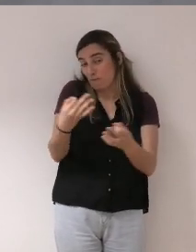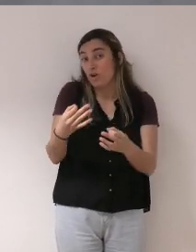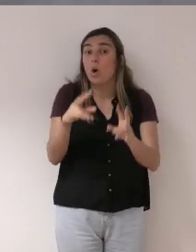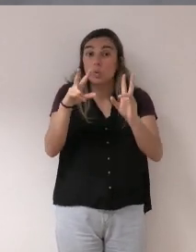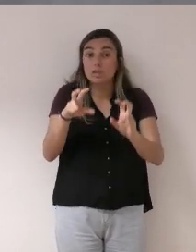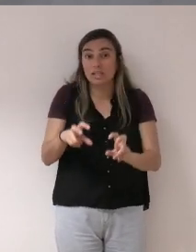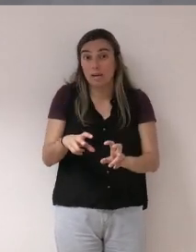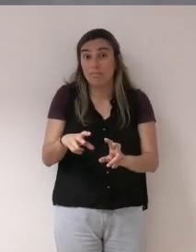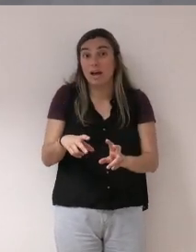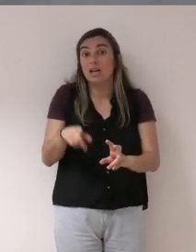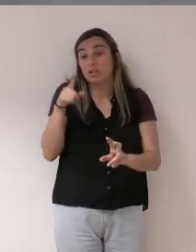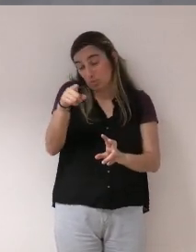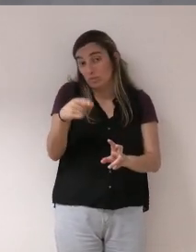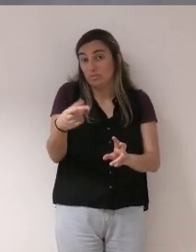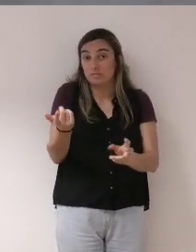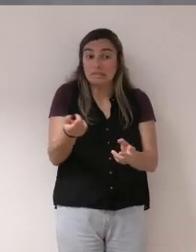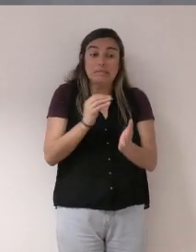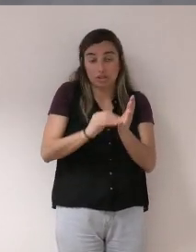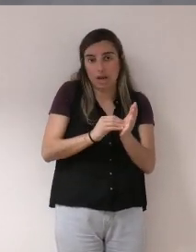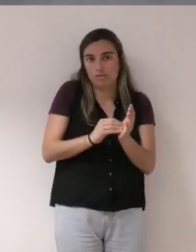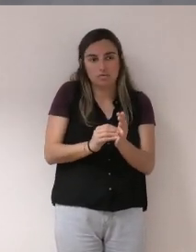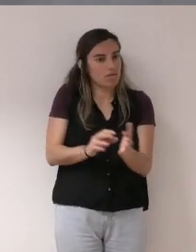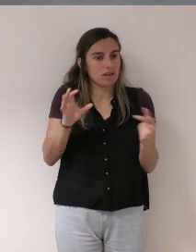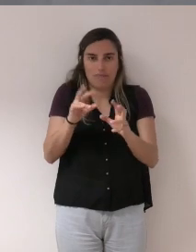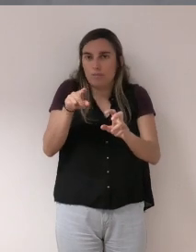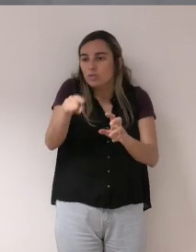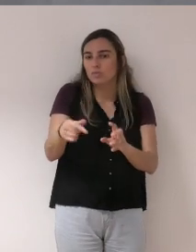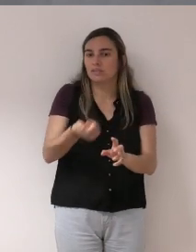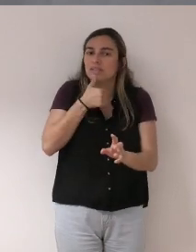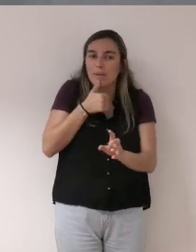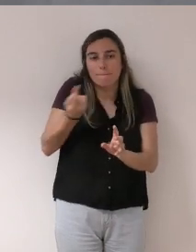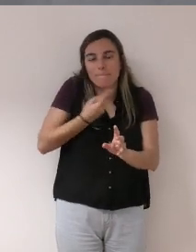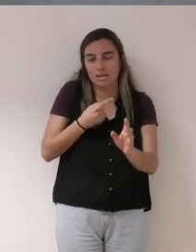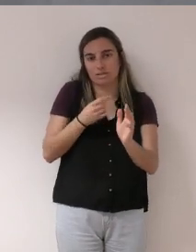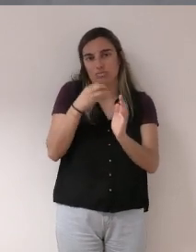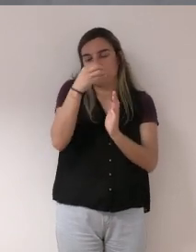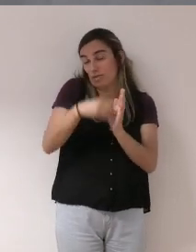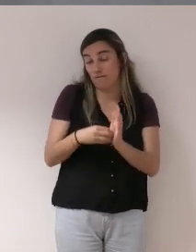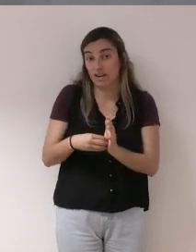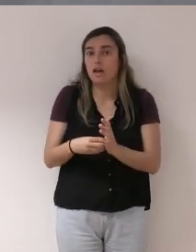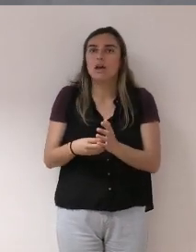trata são os temas que tem de tratar, não é? Mas imagine-se agora num regime repressivo